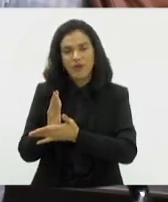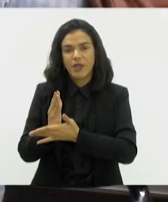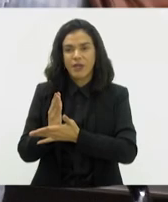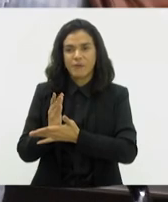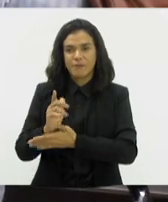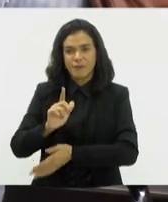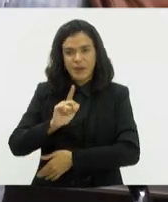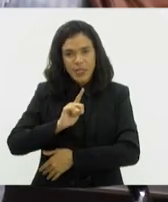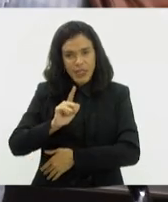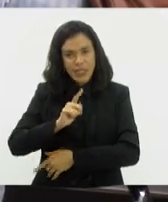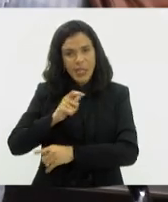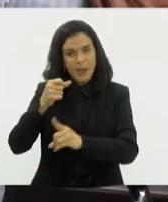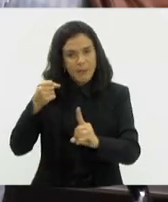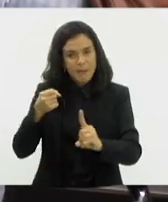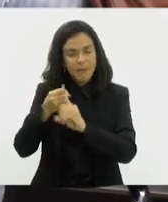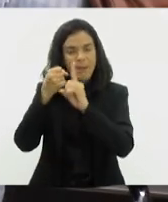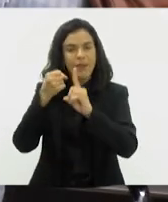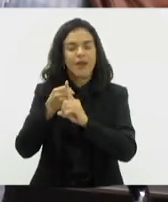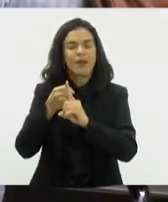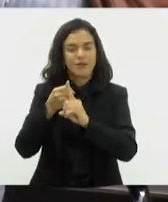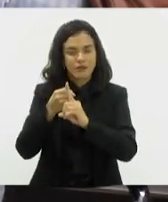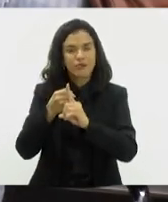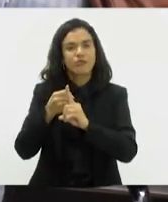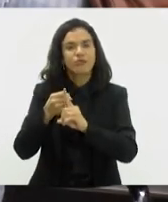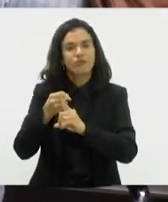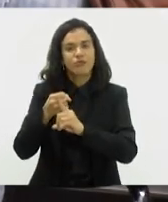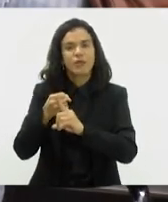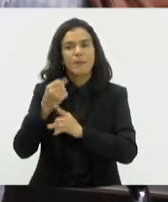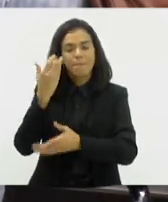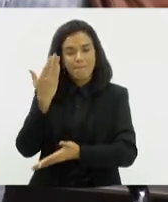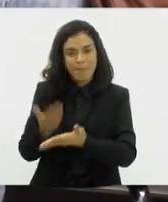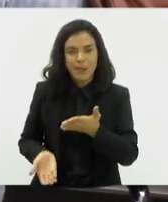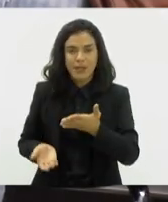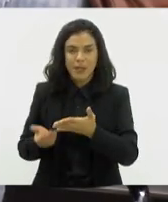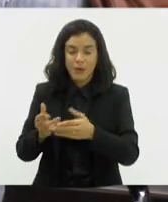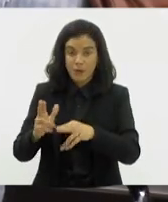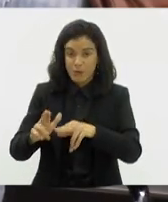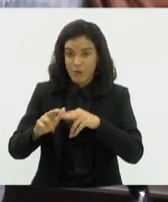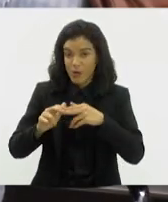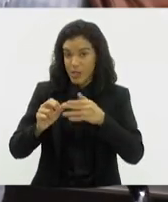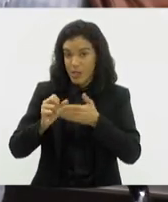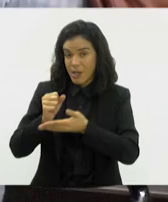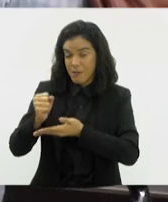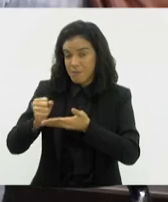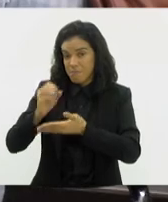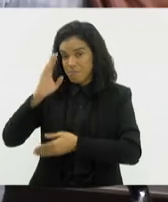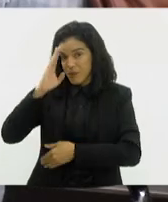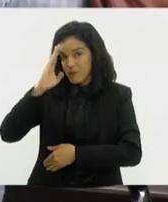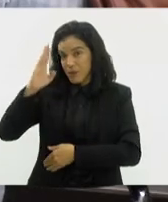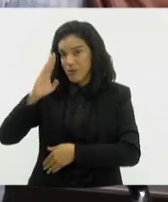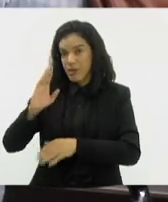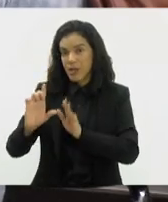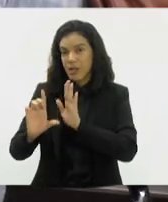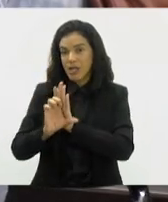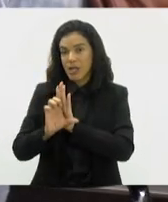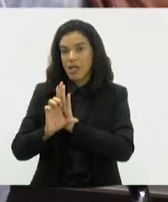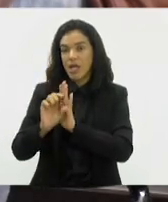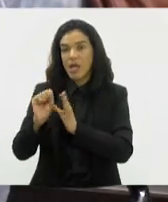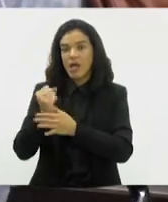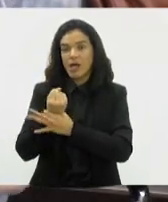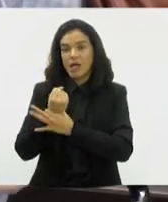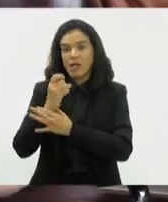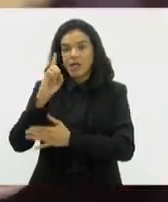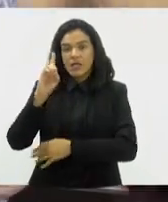tem impacto, que o governo entrou com ação de constitucionalidade e perdeu, porque o princípio da lei era o princípio da garantia